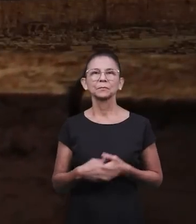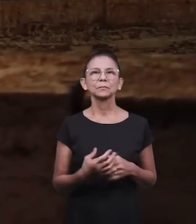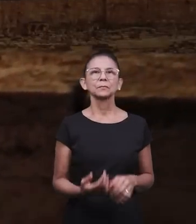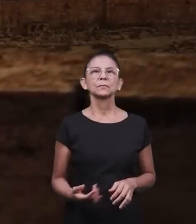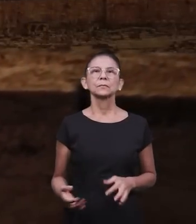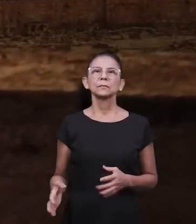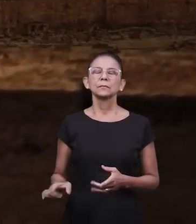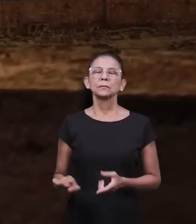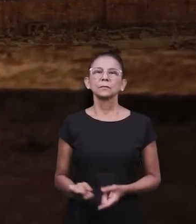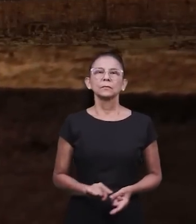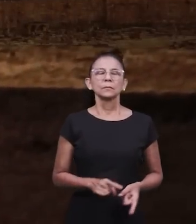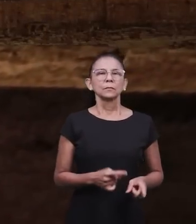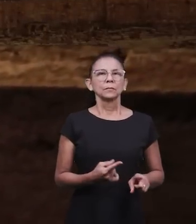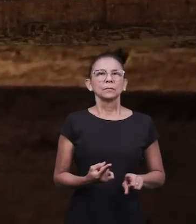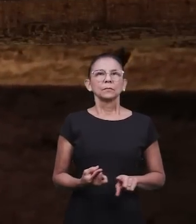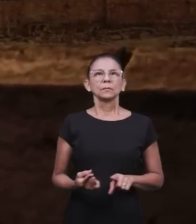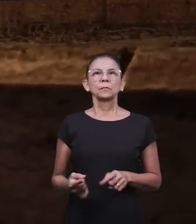Shemer